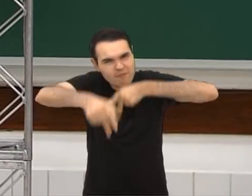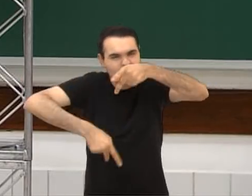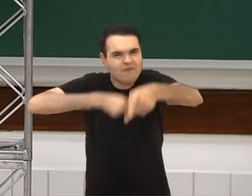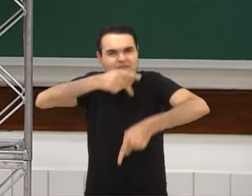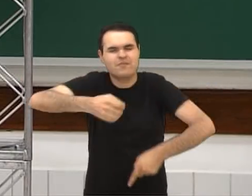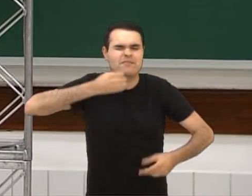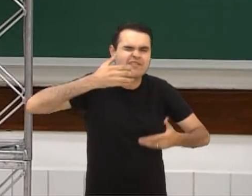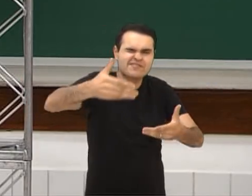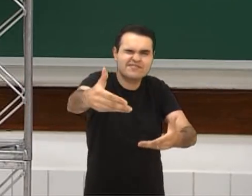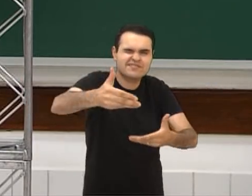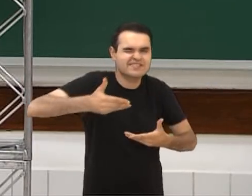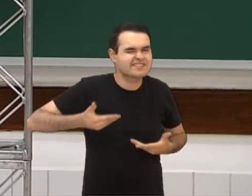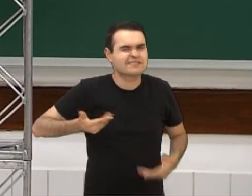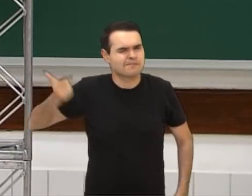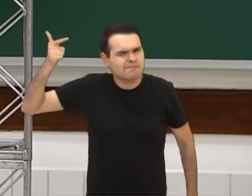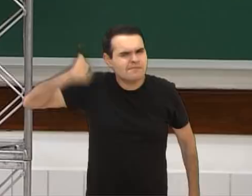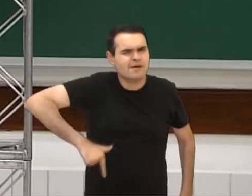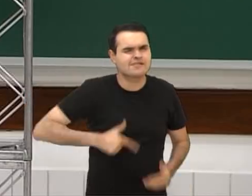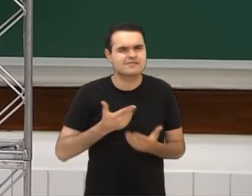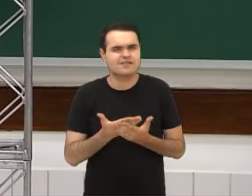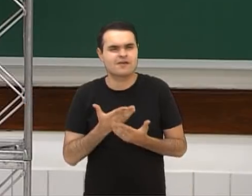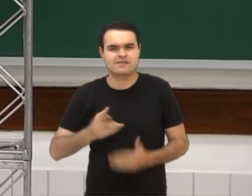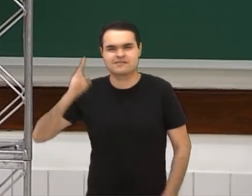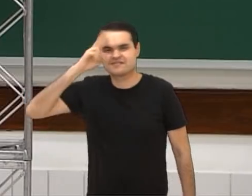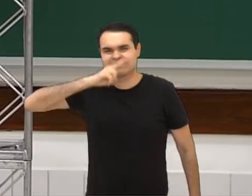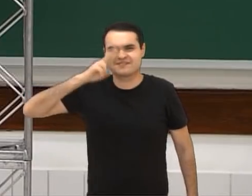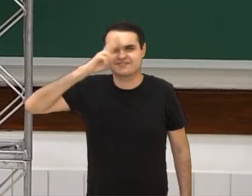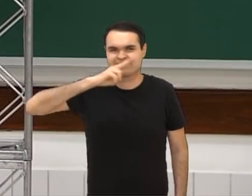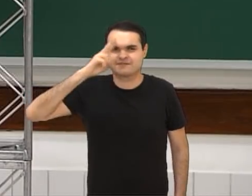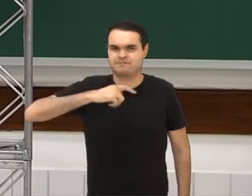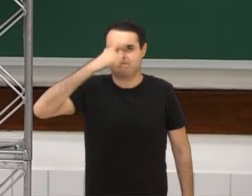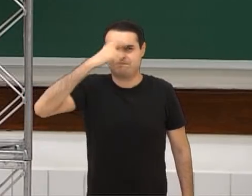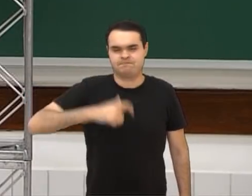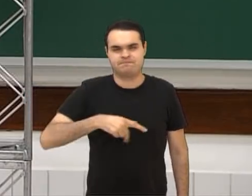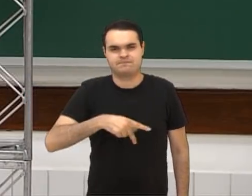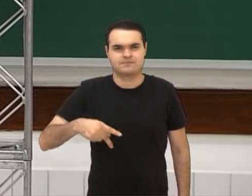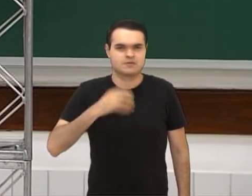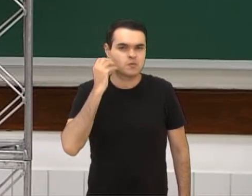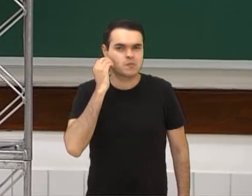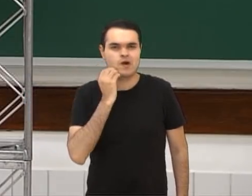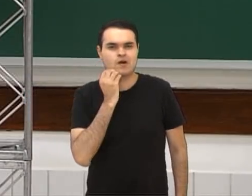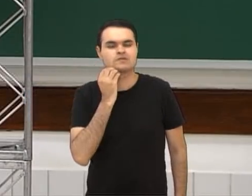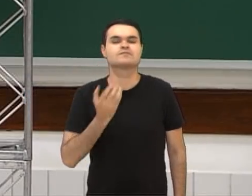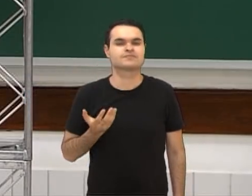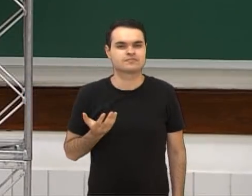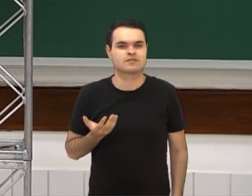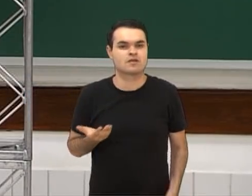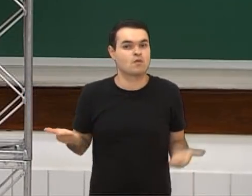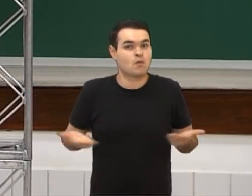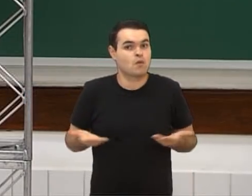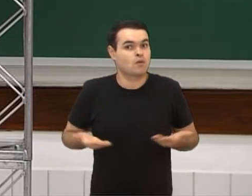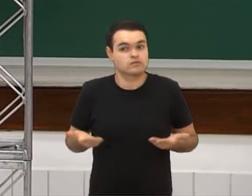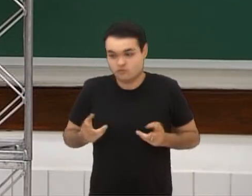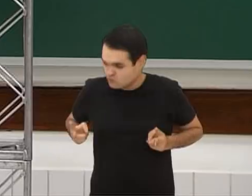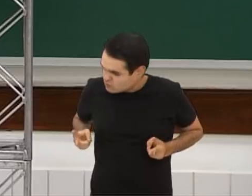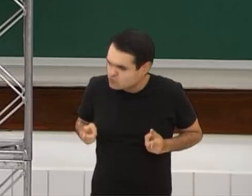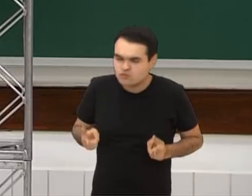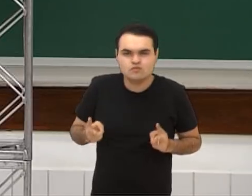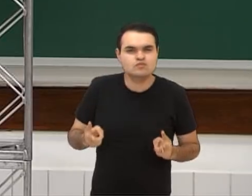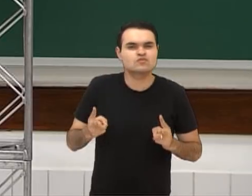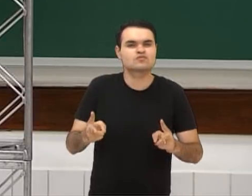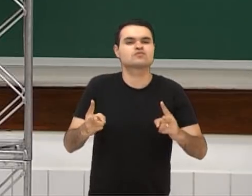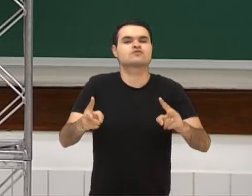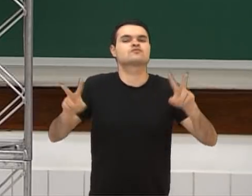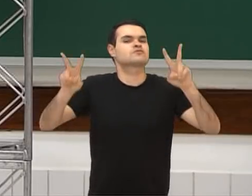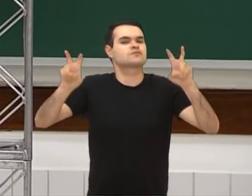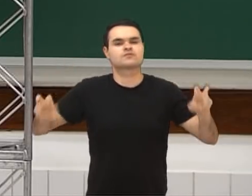Povo! Bem-vindos a mais uma aula de História! Eu sou o professor Marlon e hoje nós continuamos a